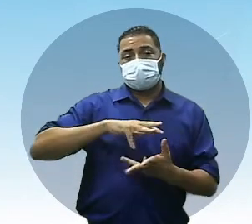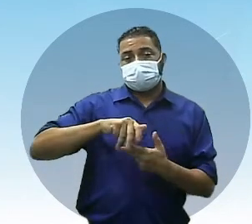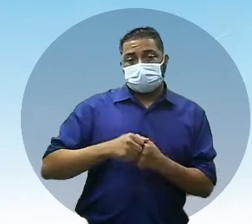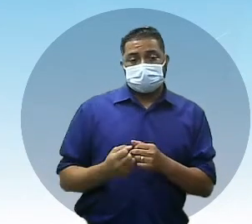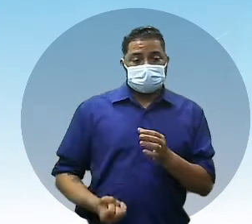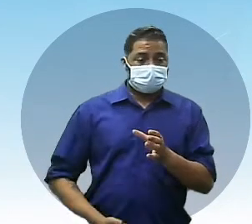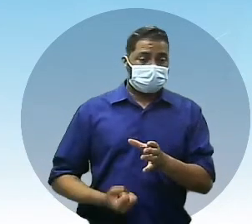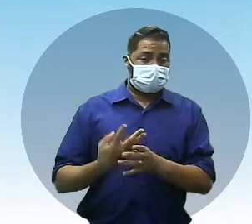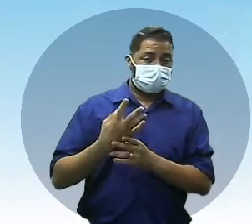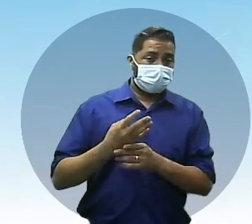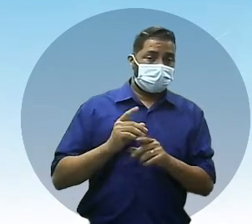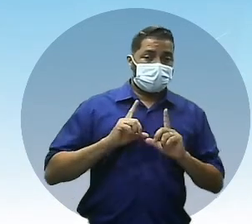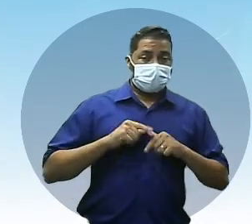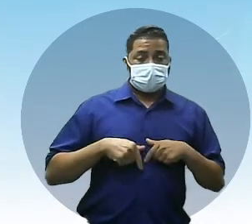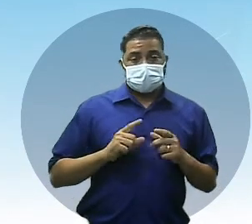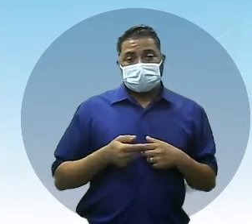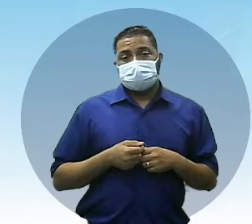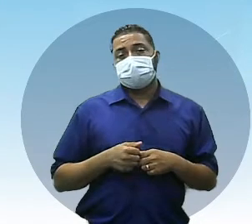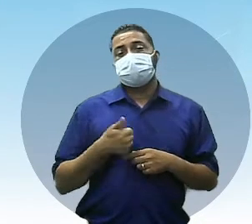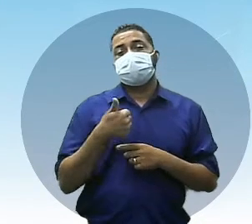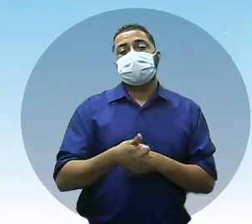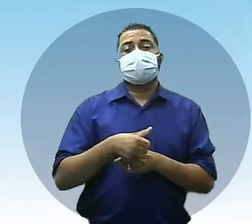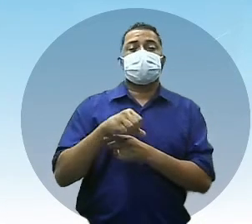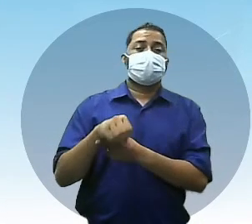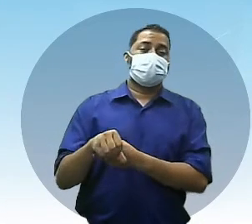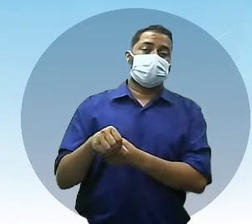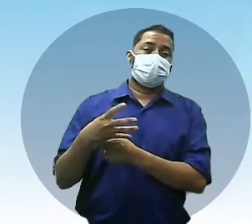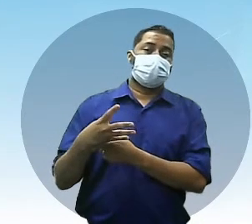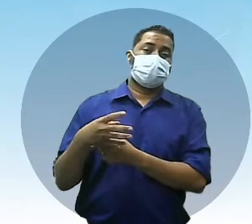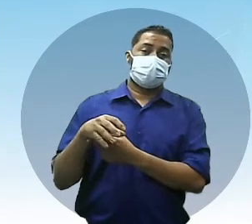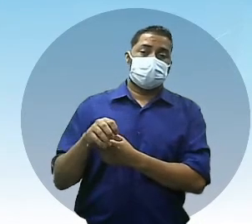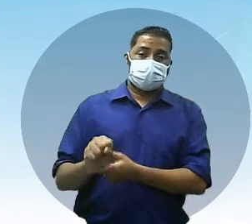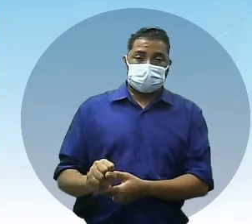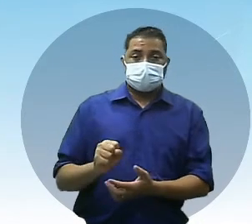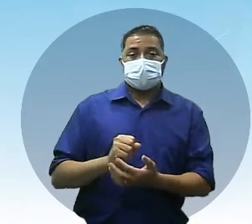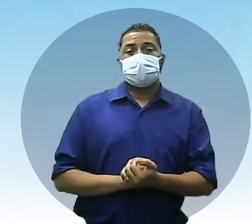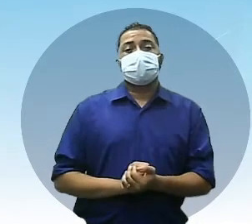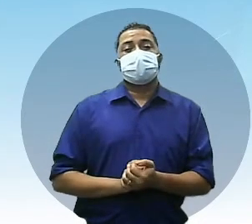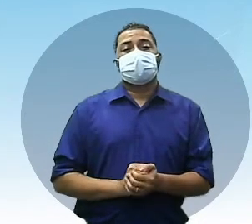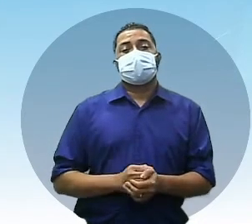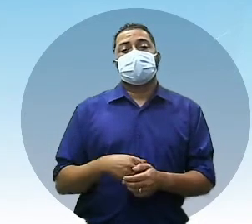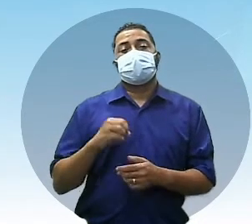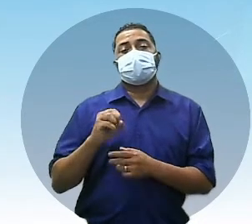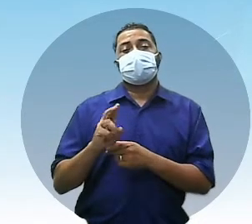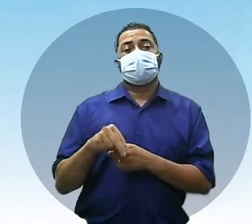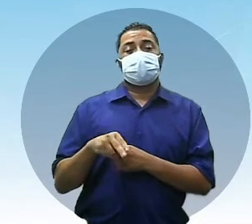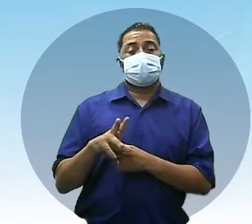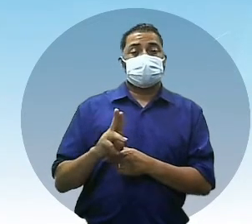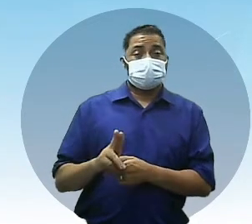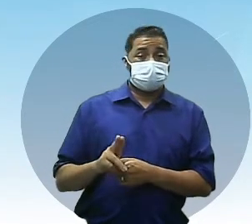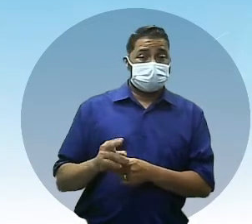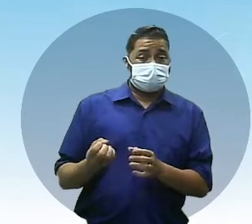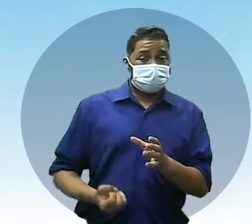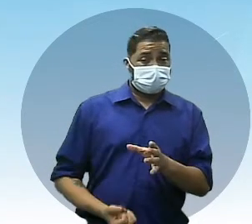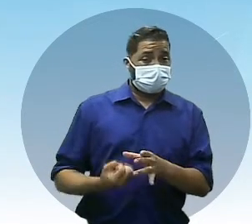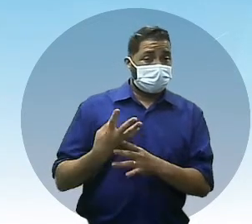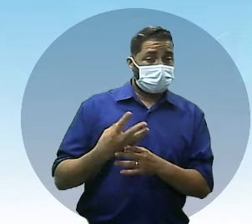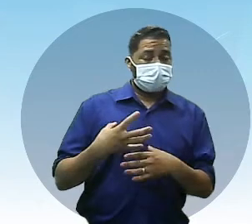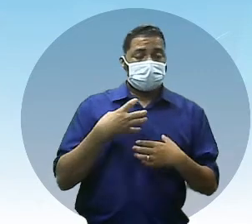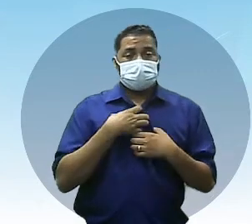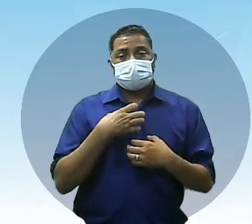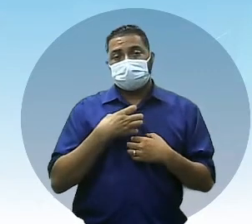criação do Estado de Israel em 1948, graças à ONU. A ONU cria como